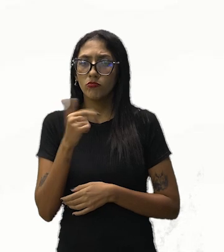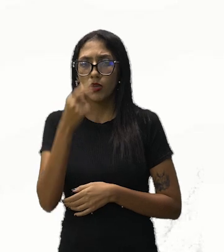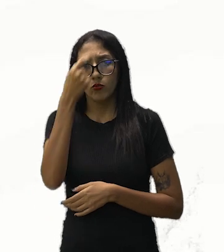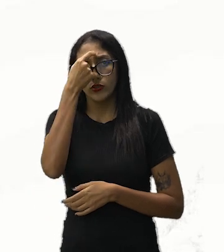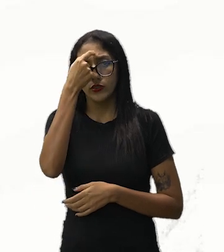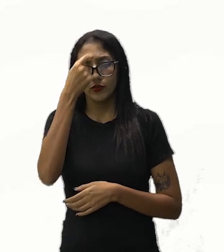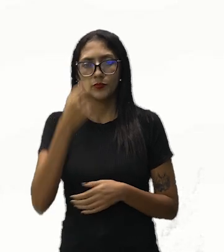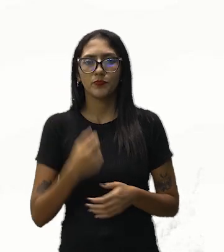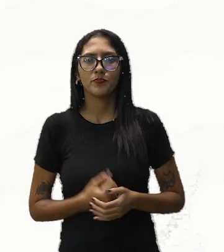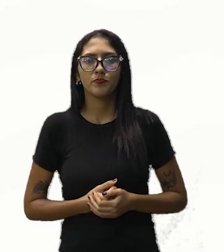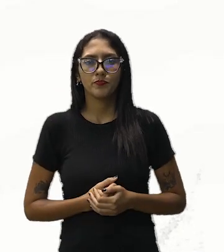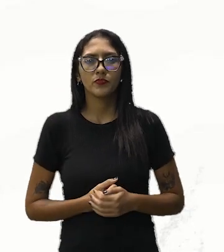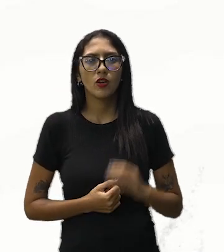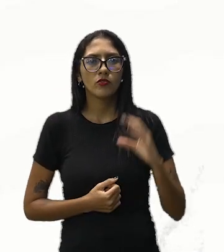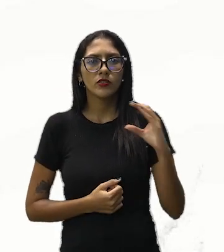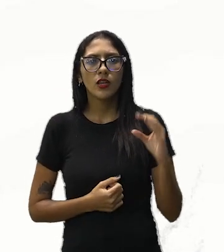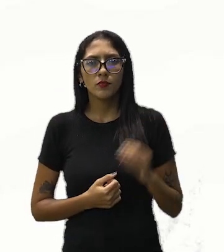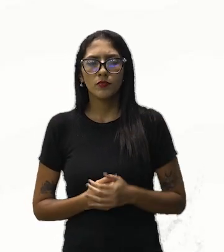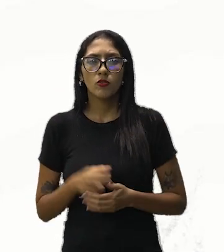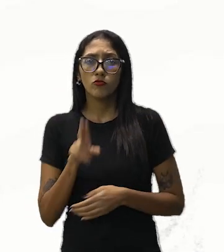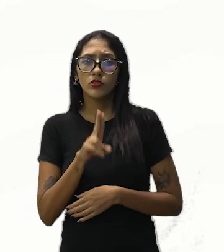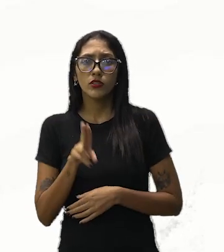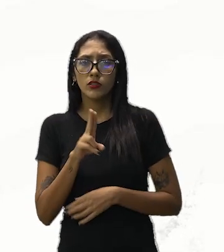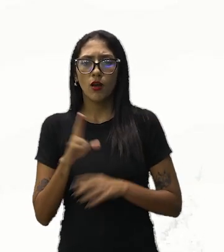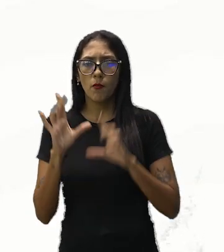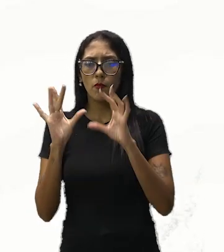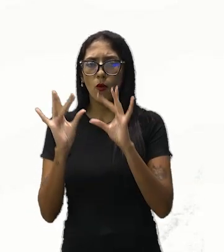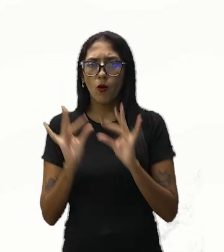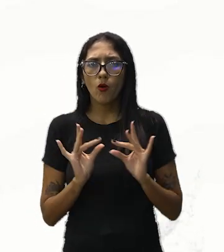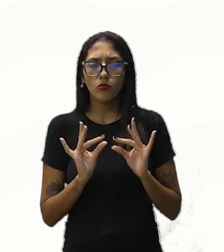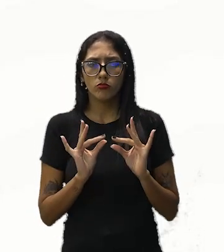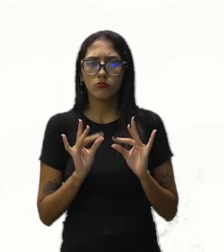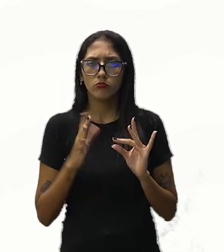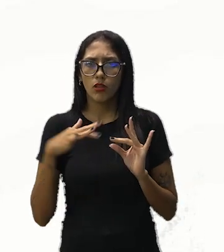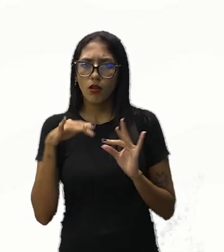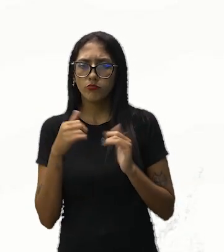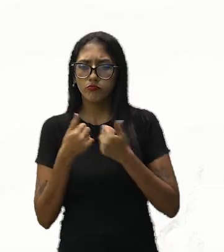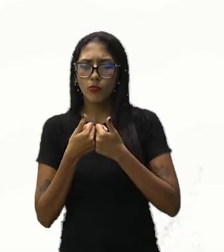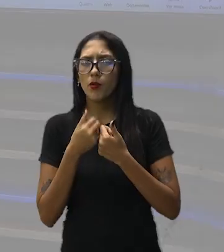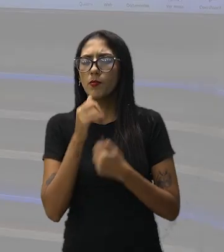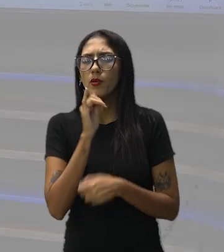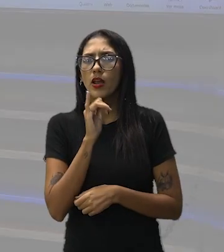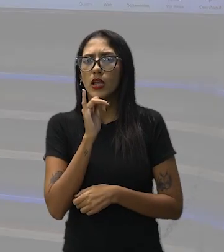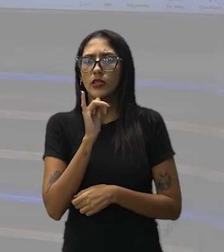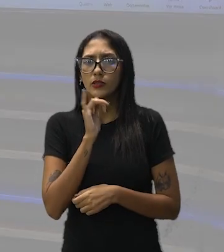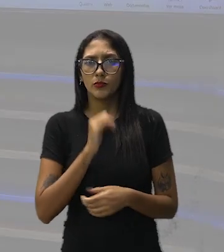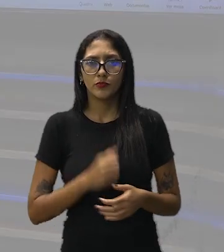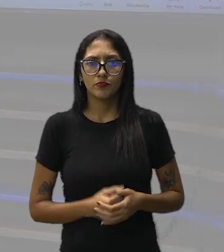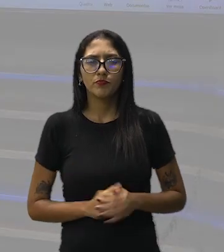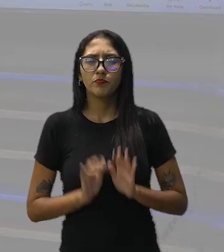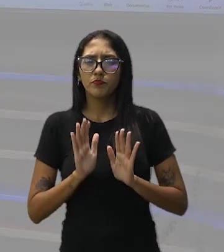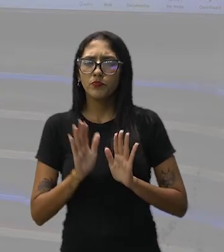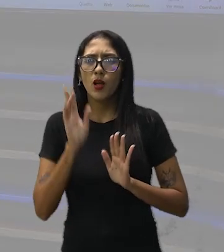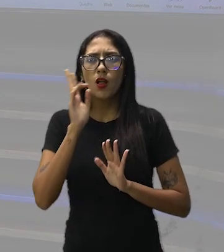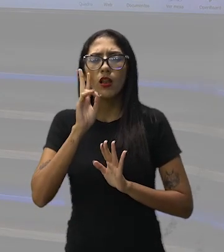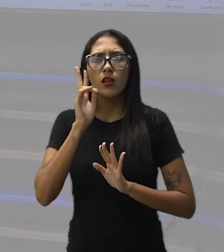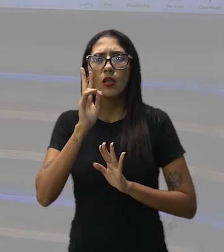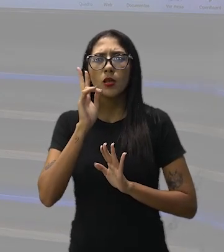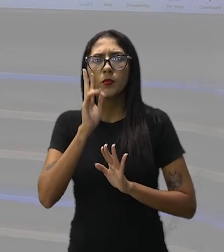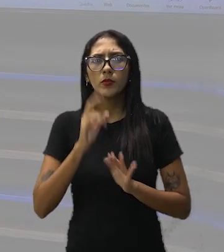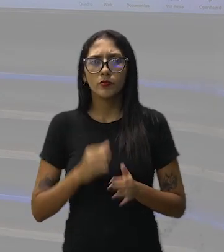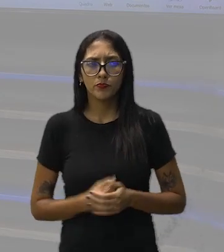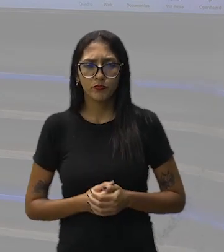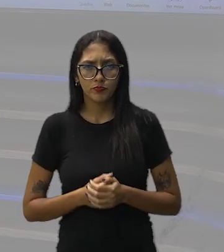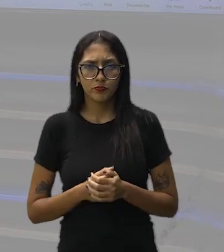Redução do uso do transporte público. Opa, pessoal, calma lá. Vamos lembrar, por exemplo, que quando a gente fala em